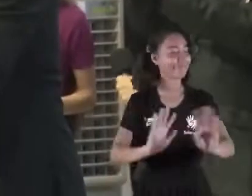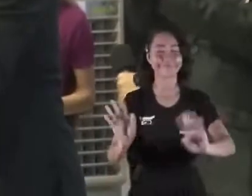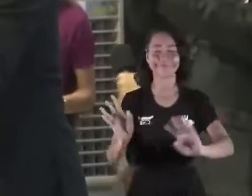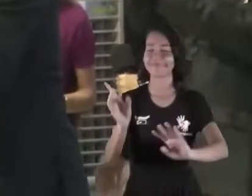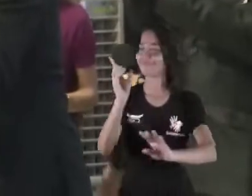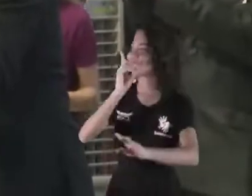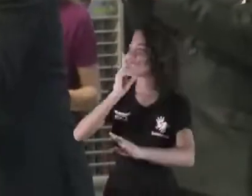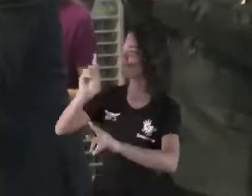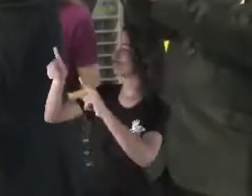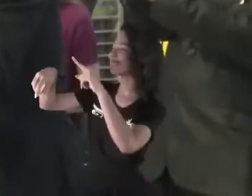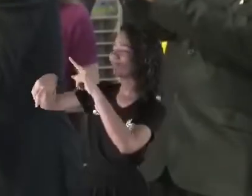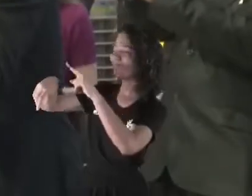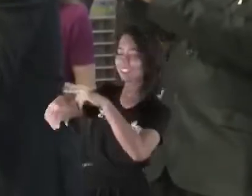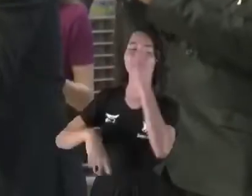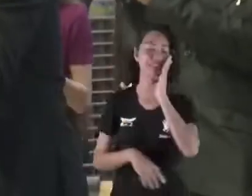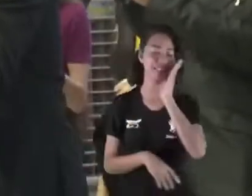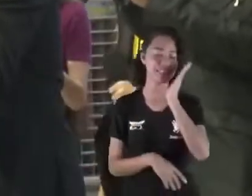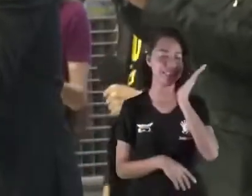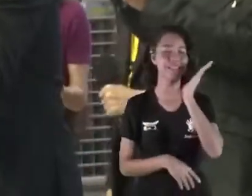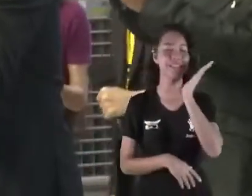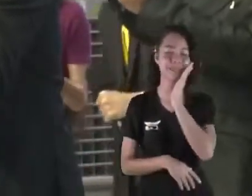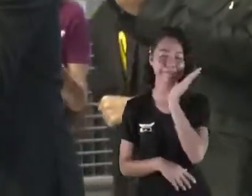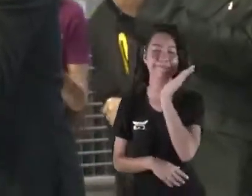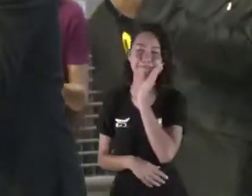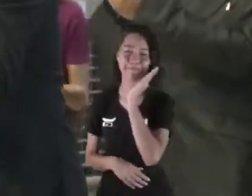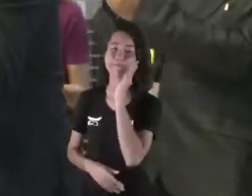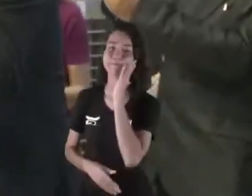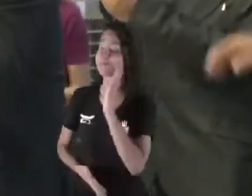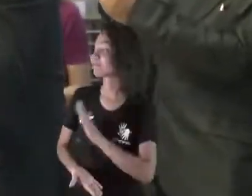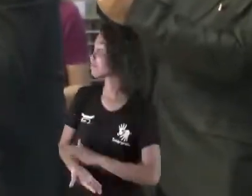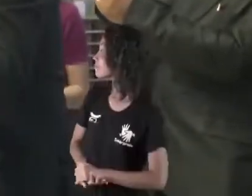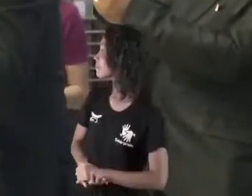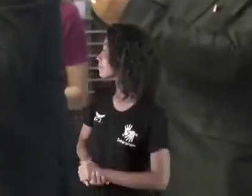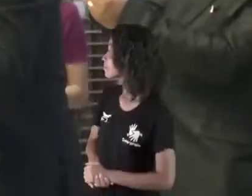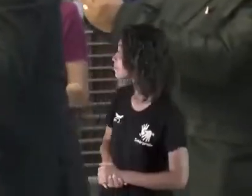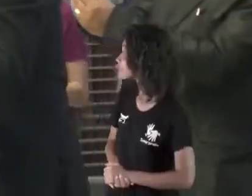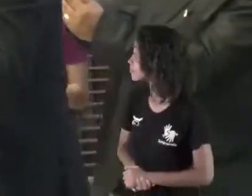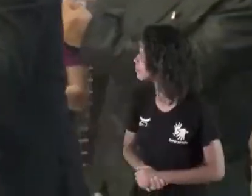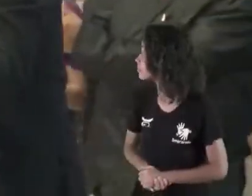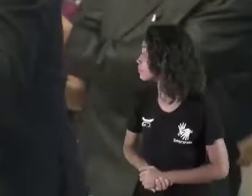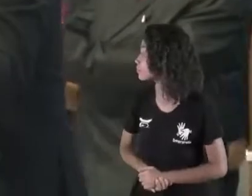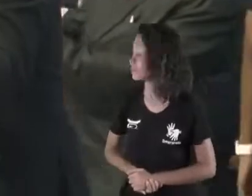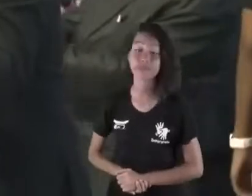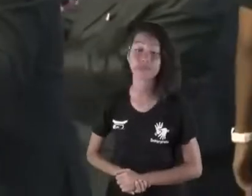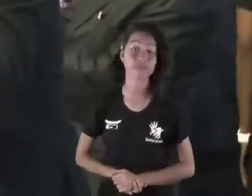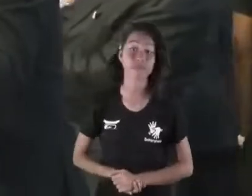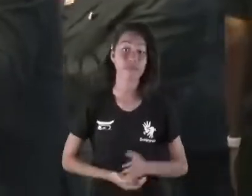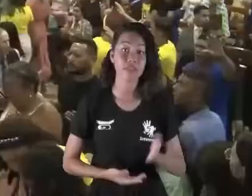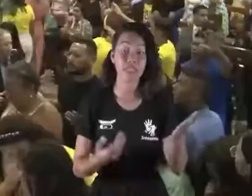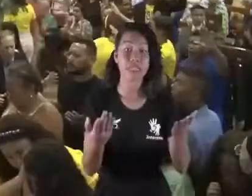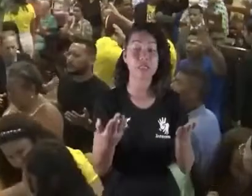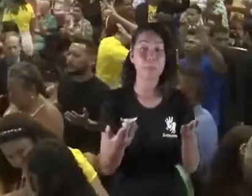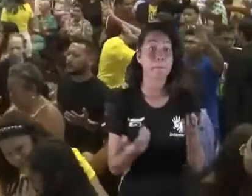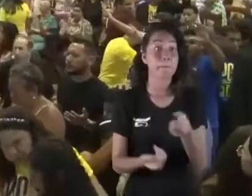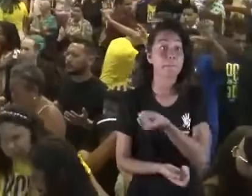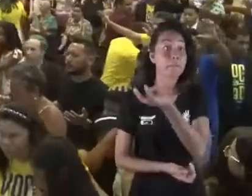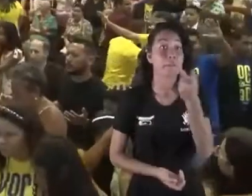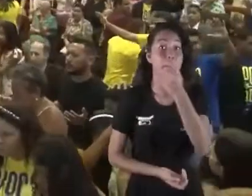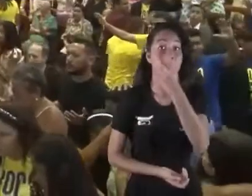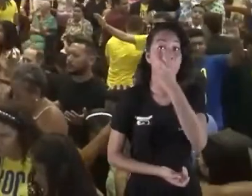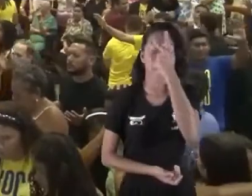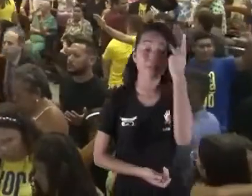de 80. Vem, vem. Chegou mais uma aqui, ó.